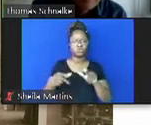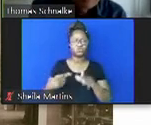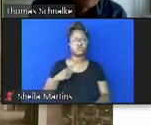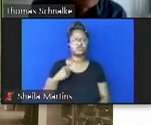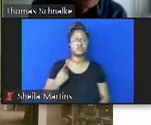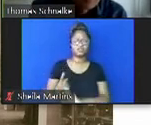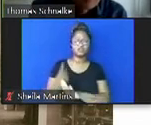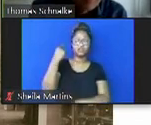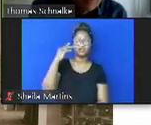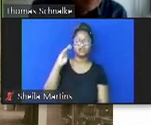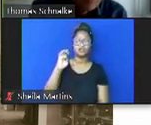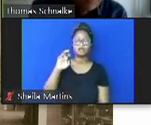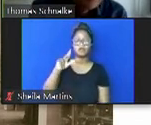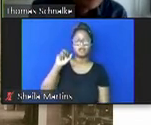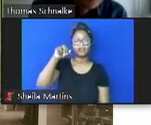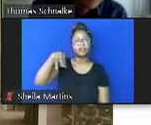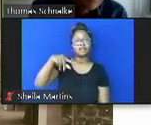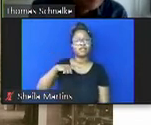Berlim.